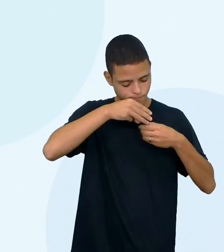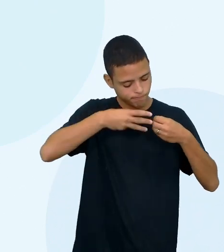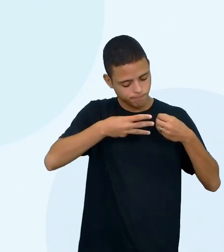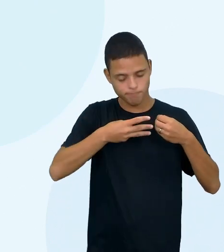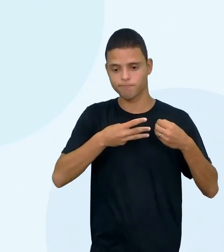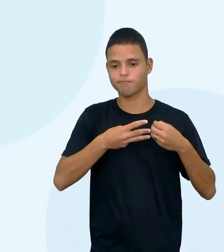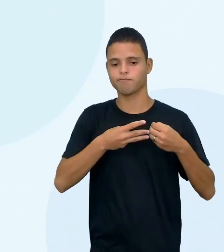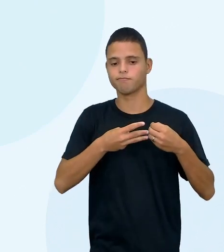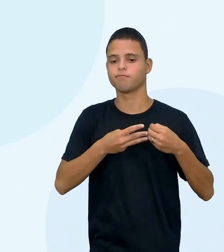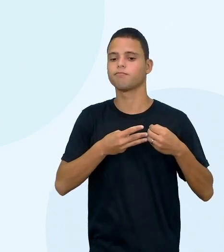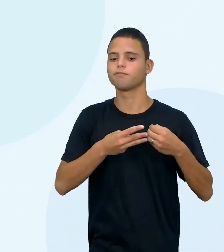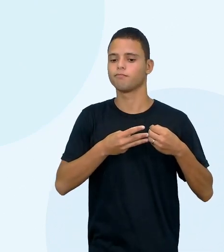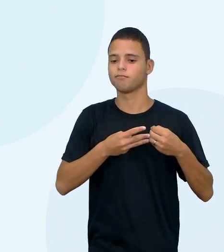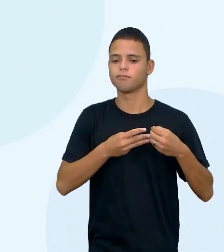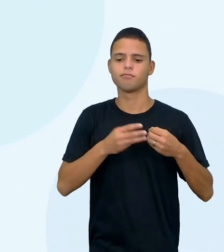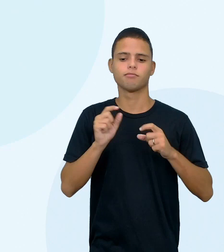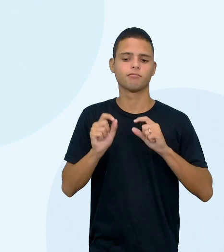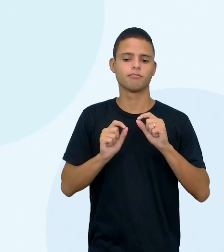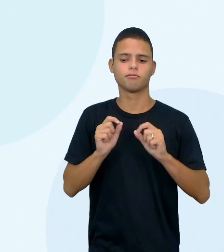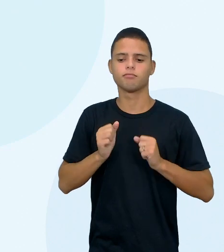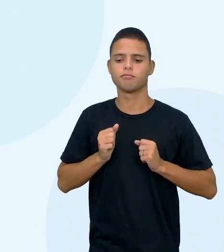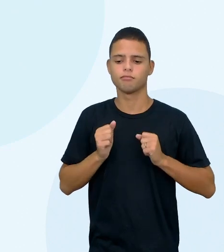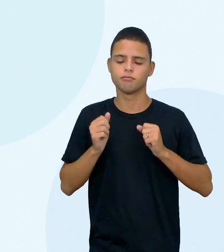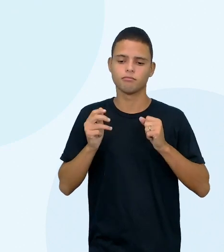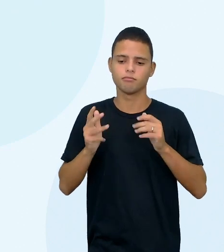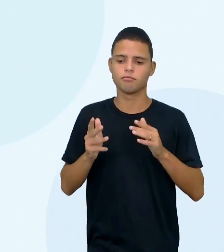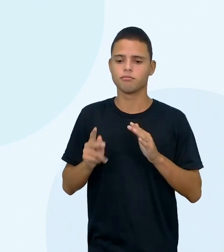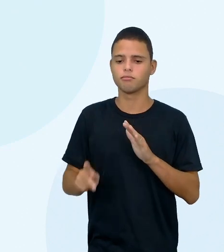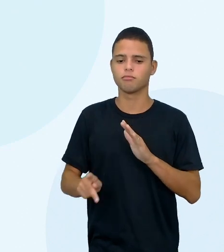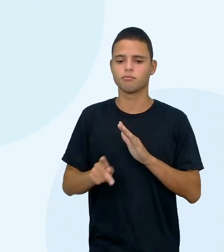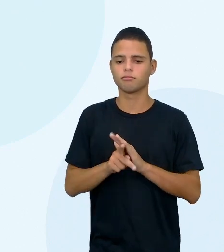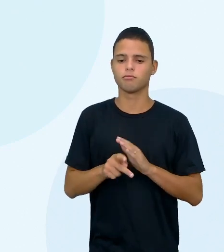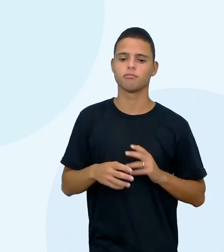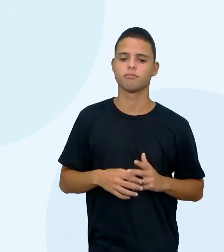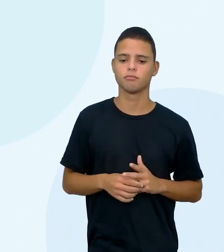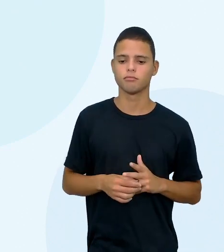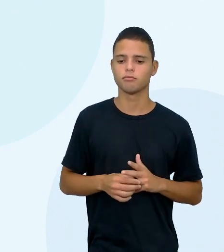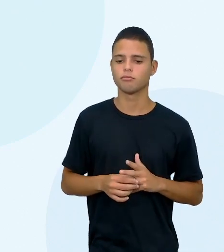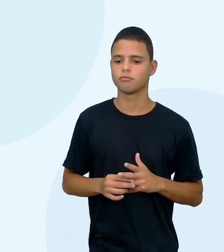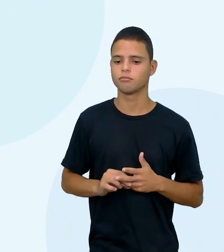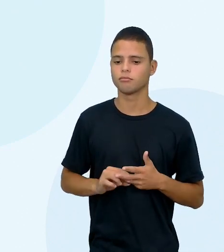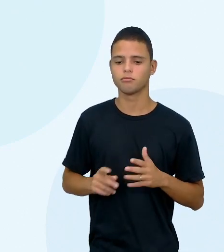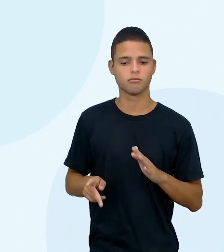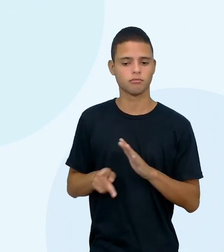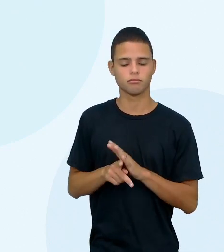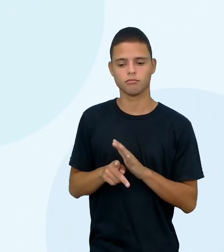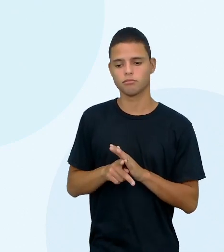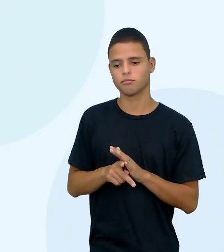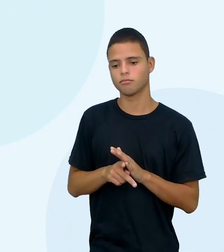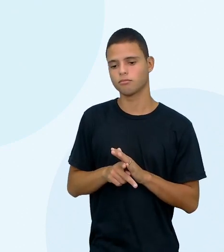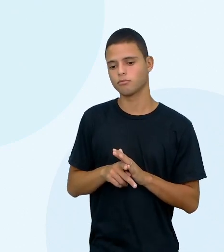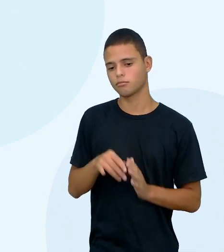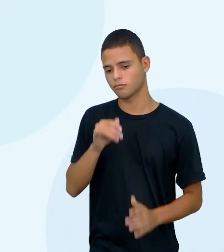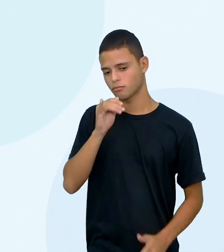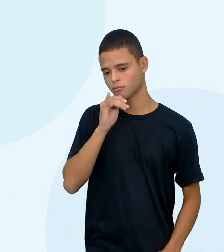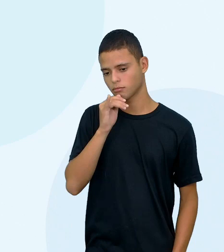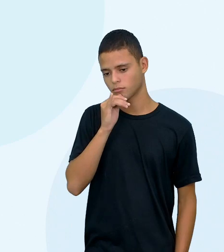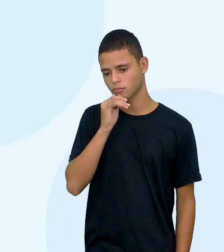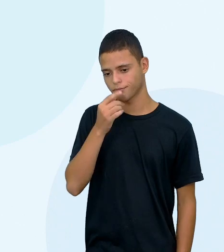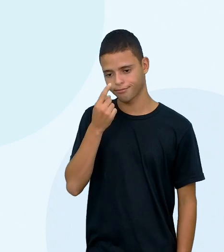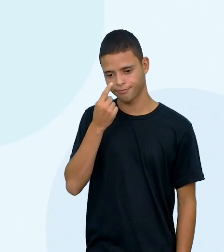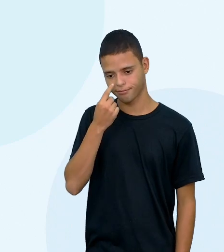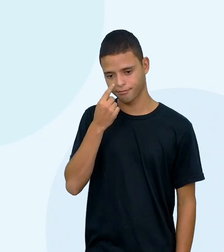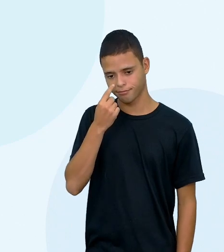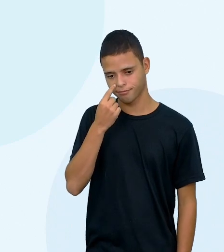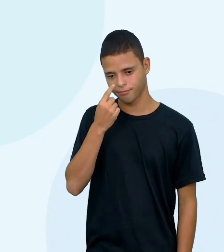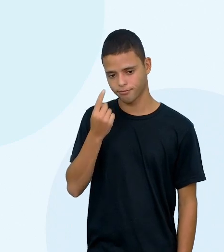e quem participa, quem faz esse tipo de digestão são os organismos, por exemplo, ali, olha, que eu estou citando ali para